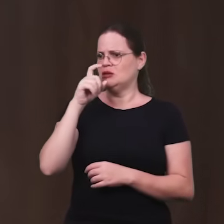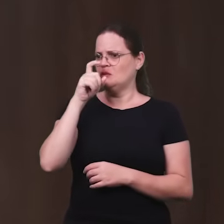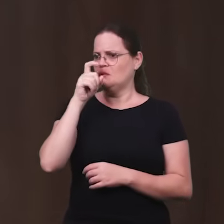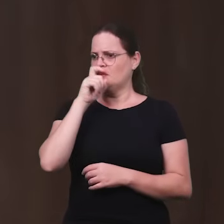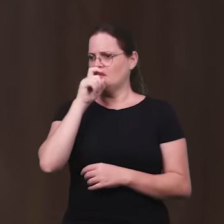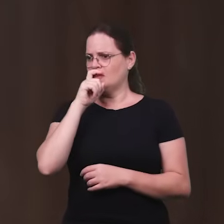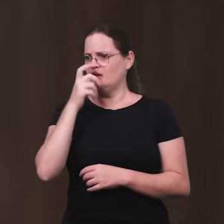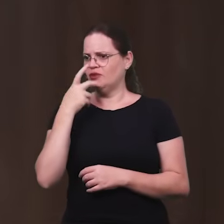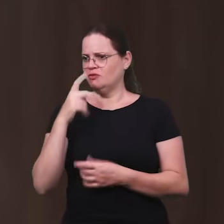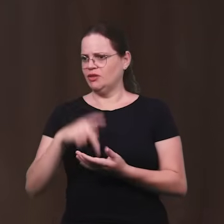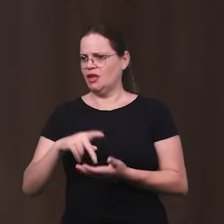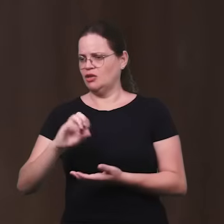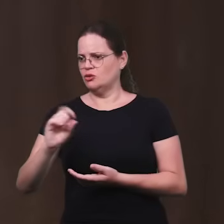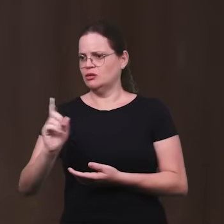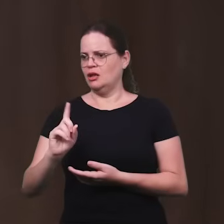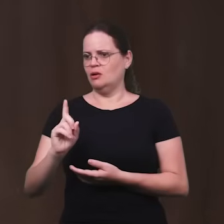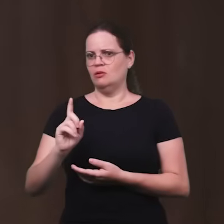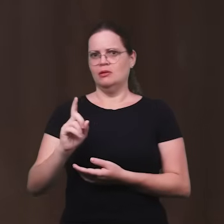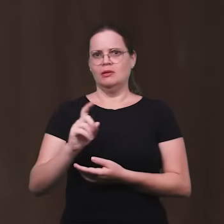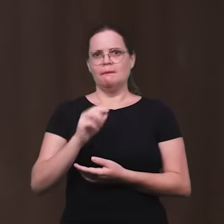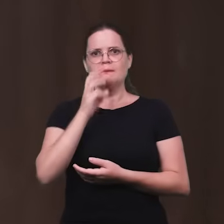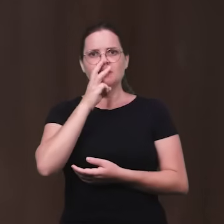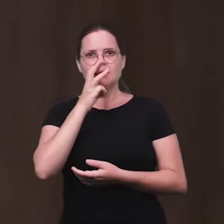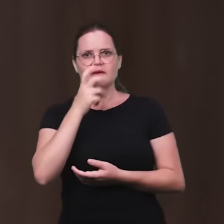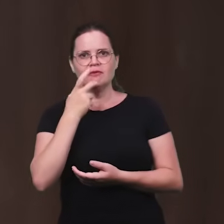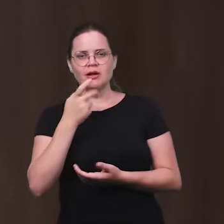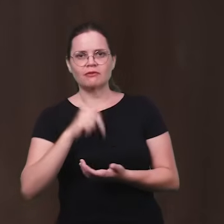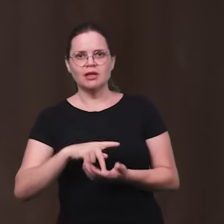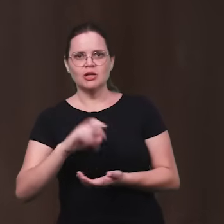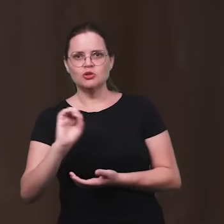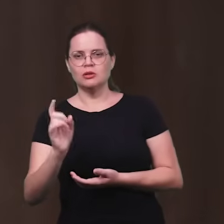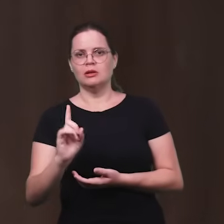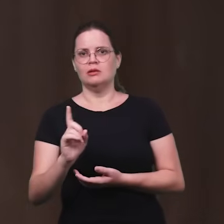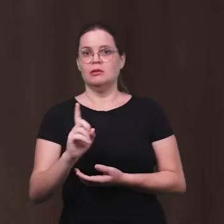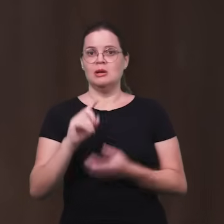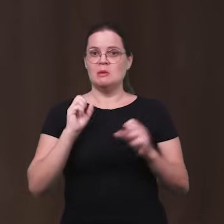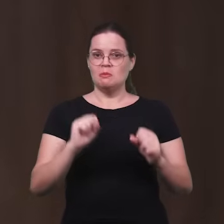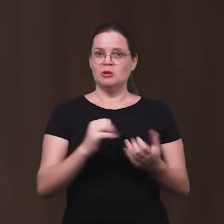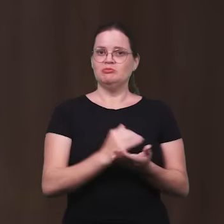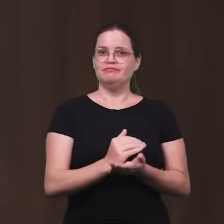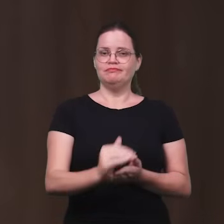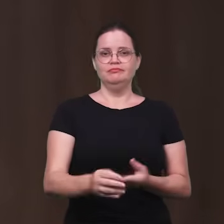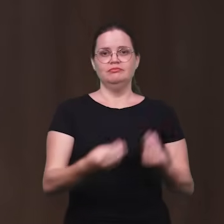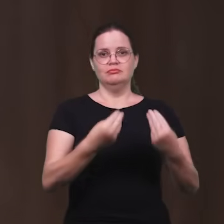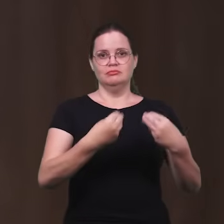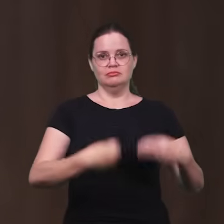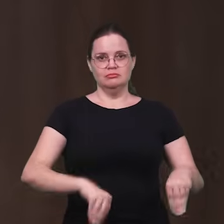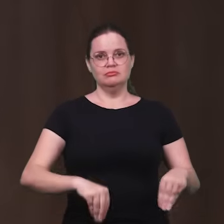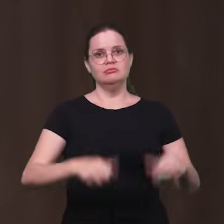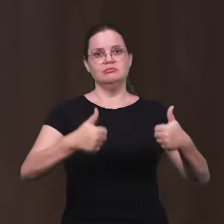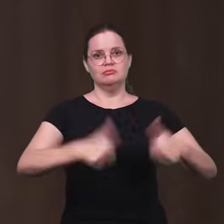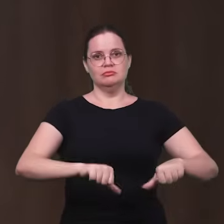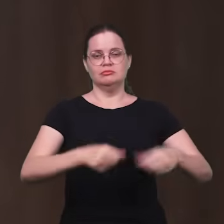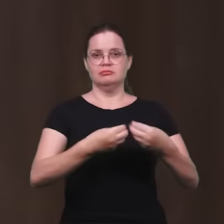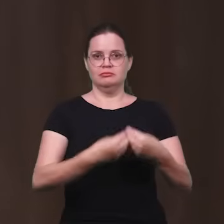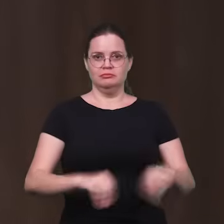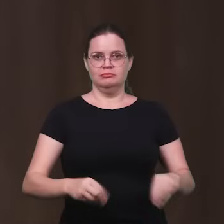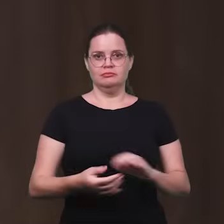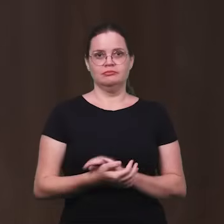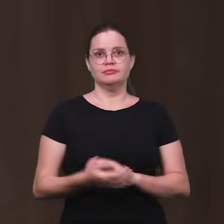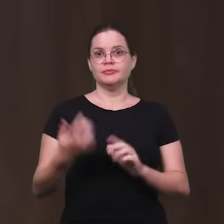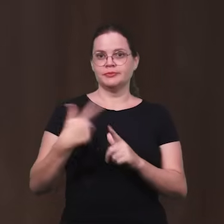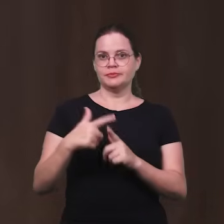relação que faz muito mal à família. E aquilo, né, Guilherme? O problema do mentiroso é que, quando ele